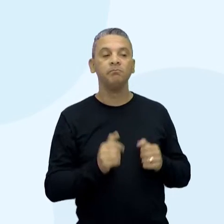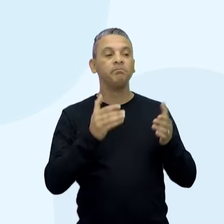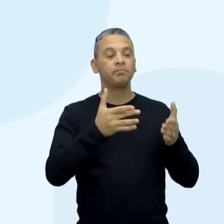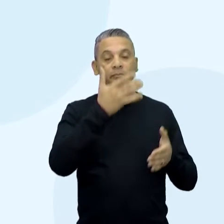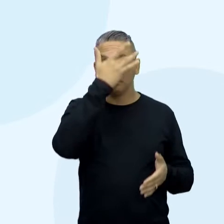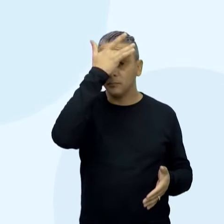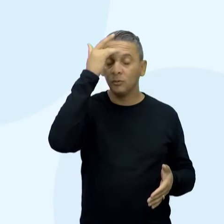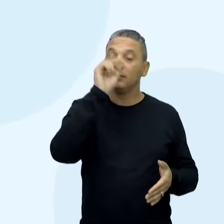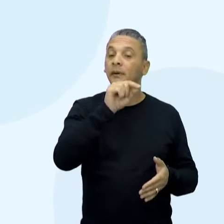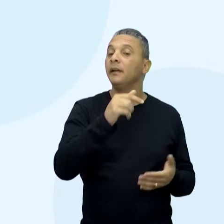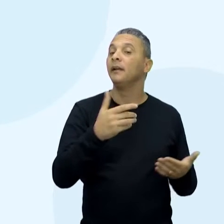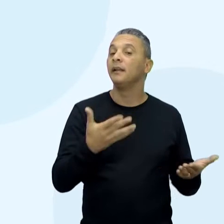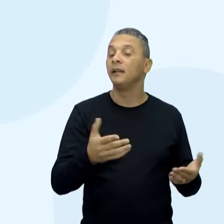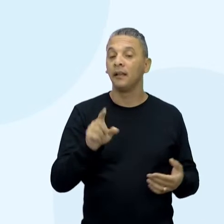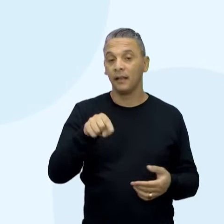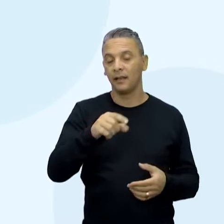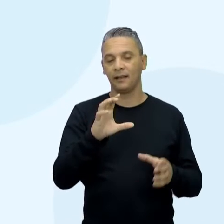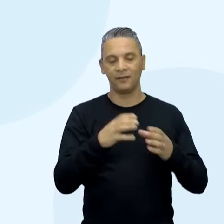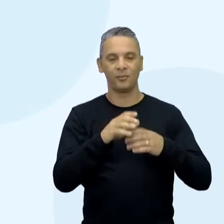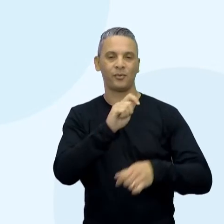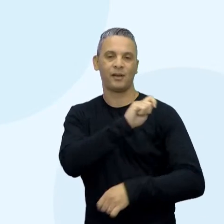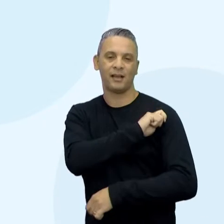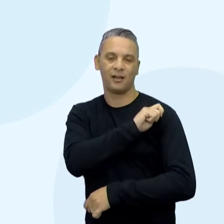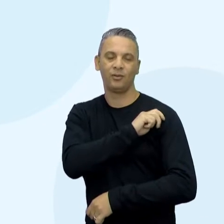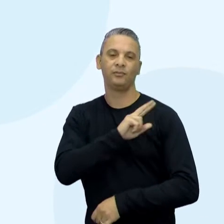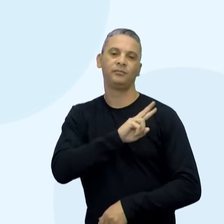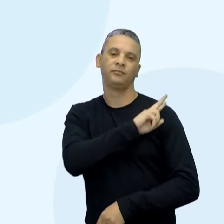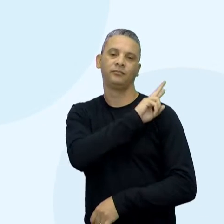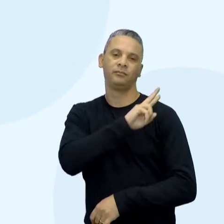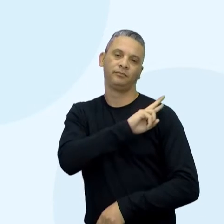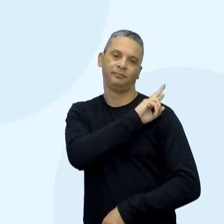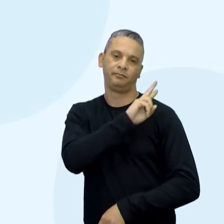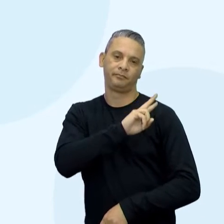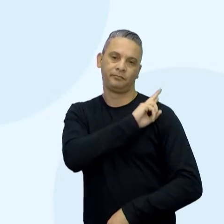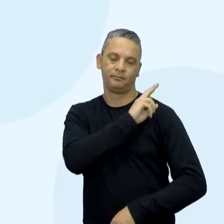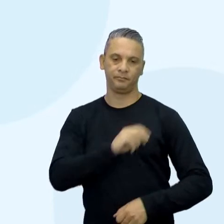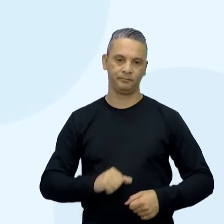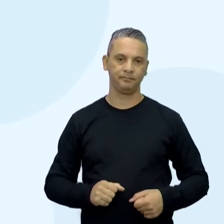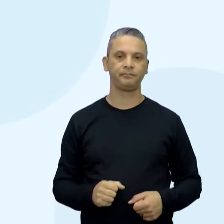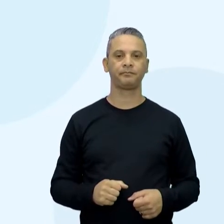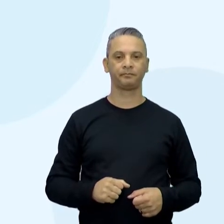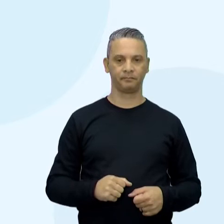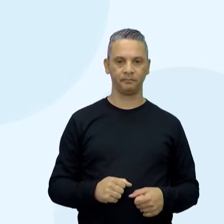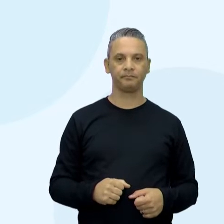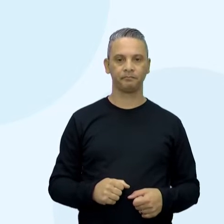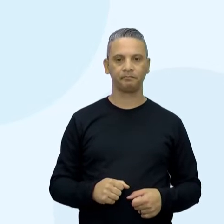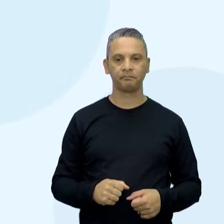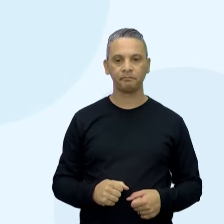público-alvo do nosso podcast são estudantes aí do segundo ano do ensino médio, tá?